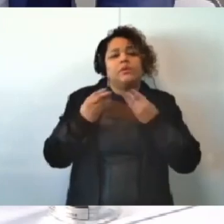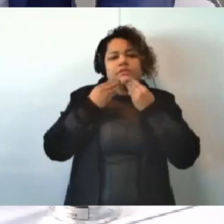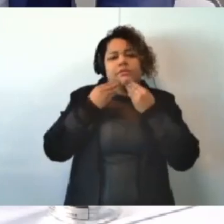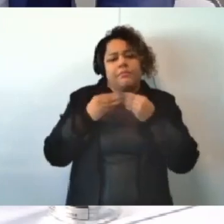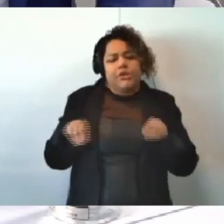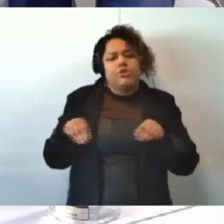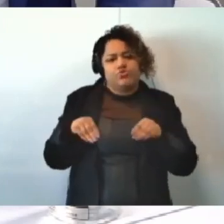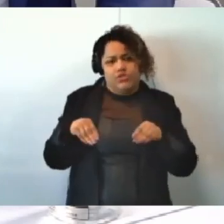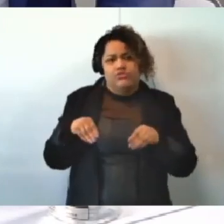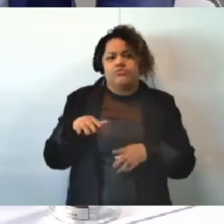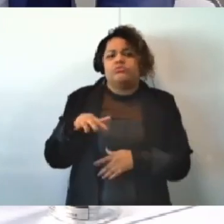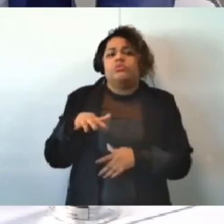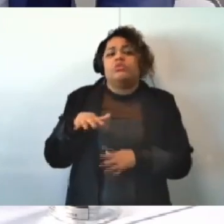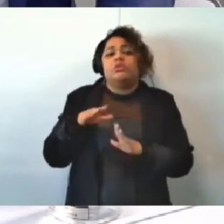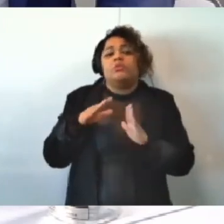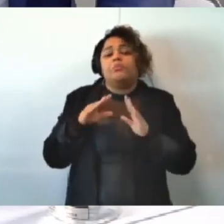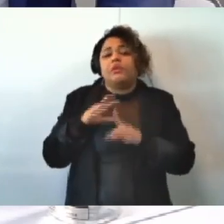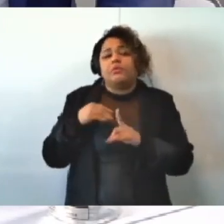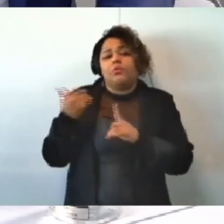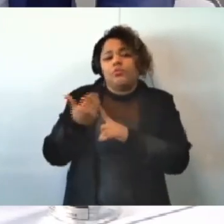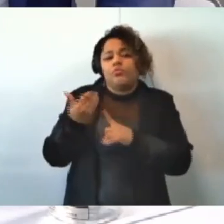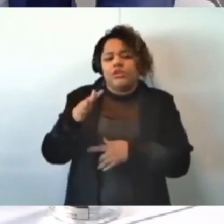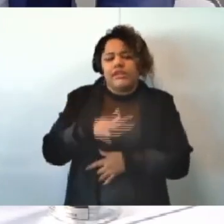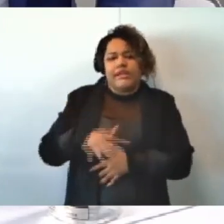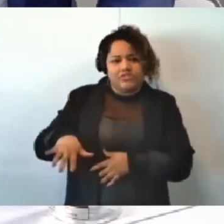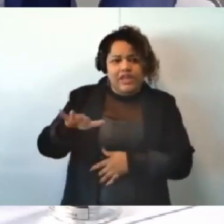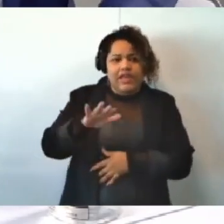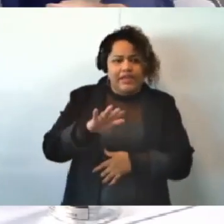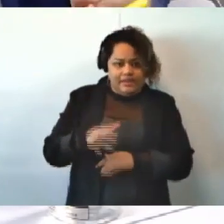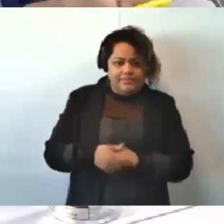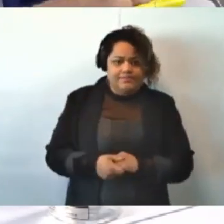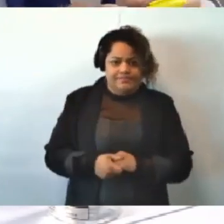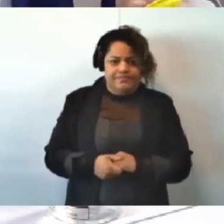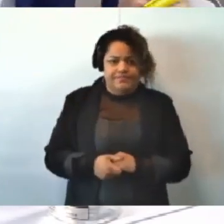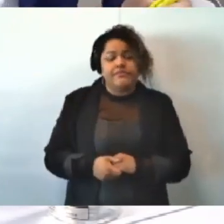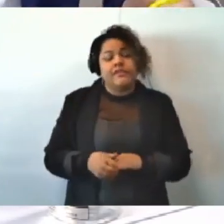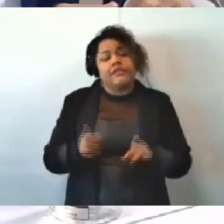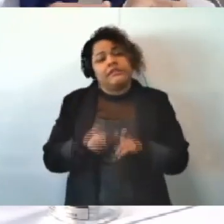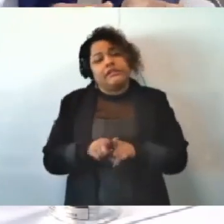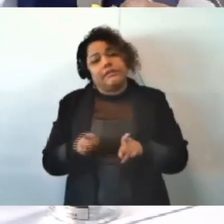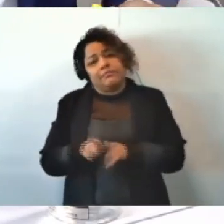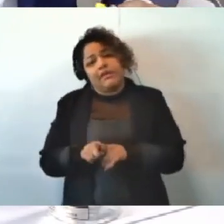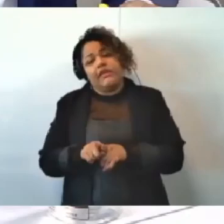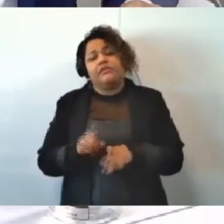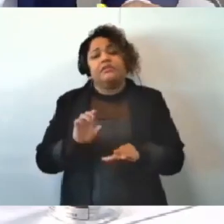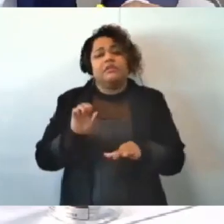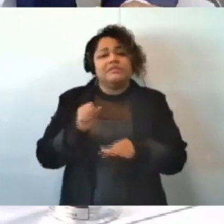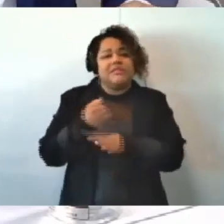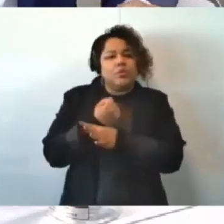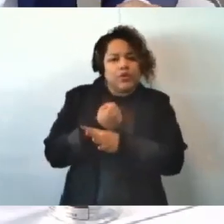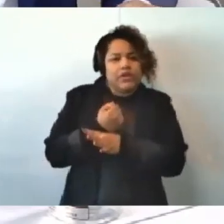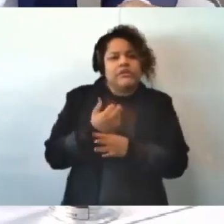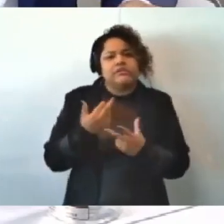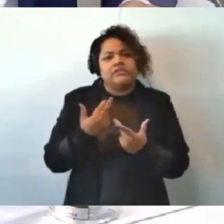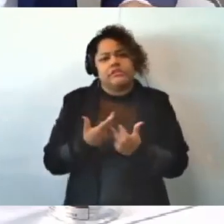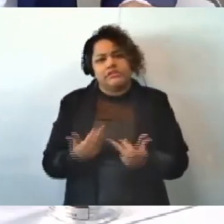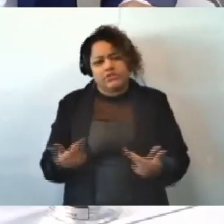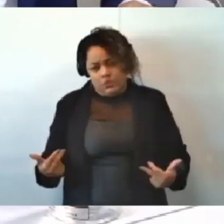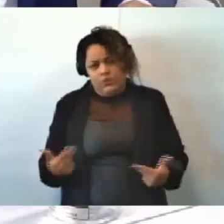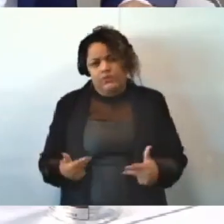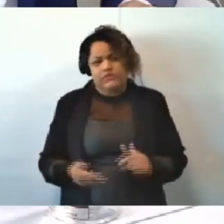e outros assuntos também, questão, outros quesitos, né, segurança e por aí vai. Então, eu